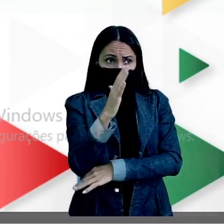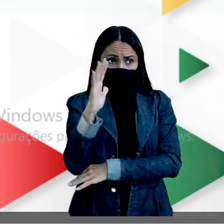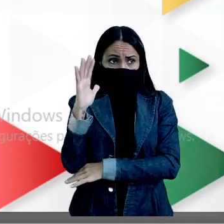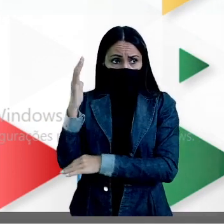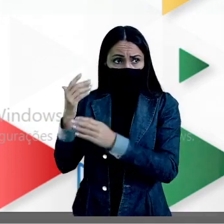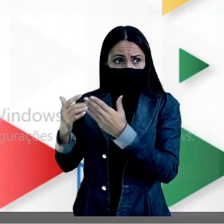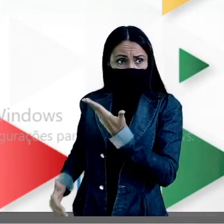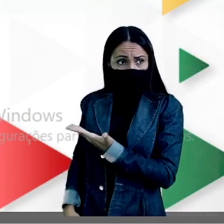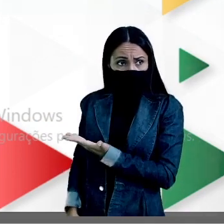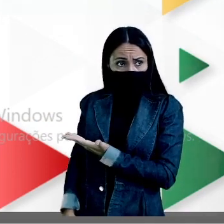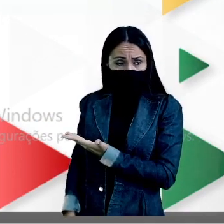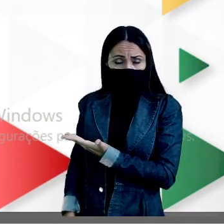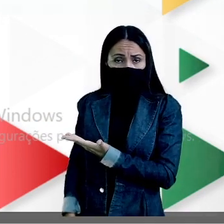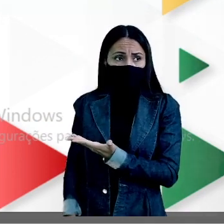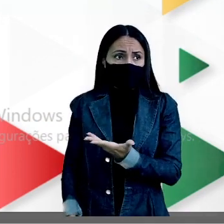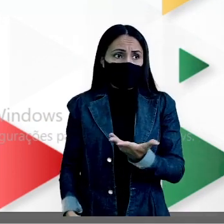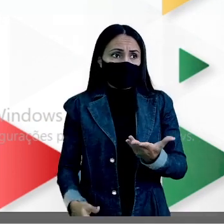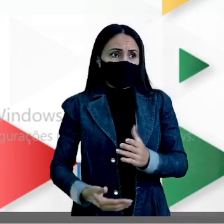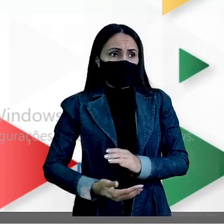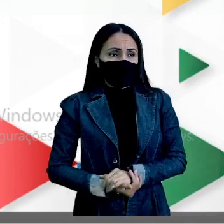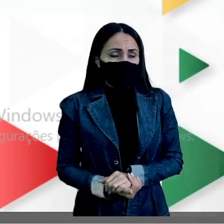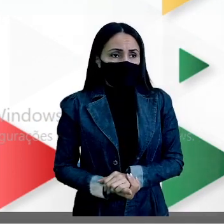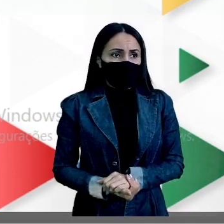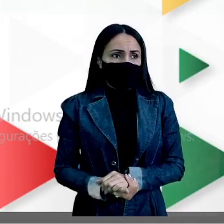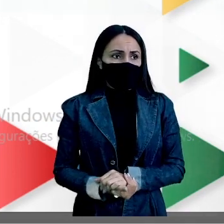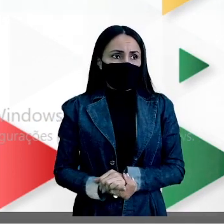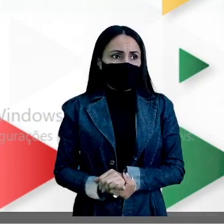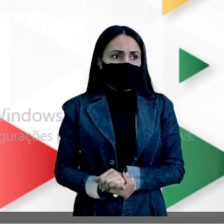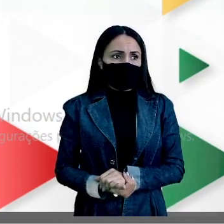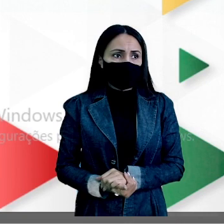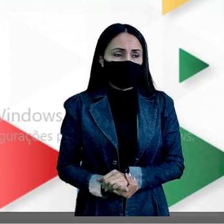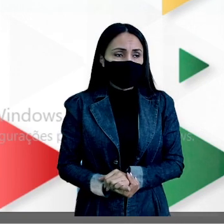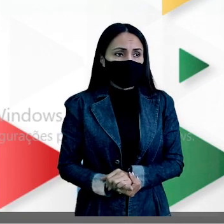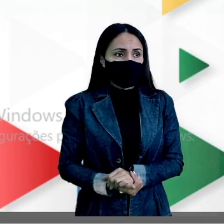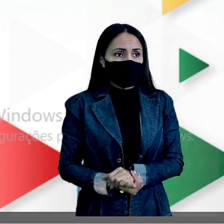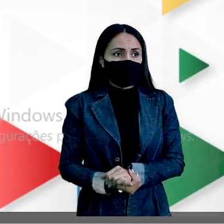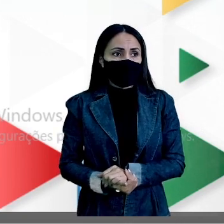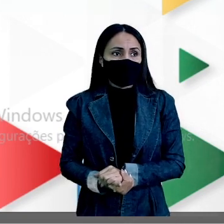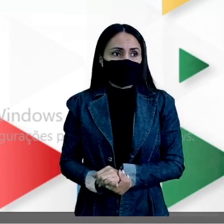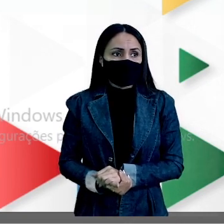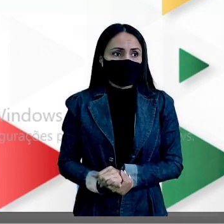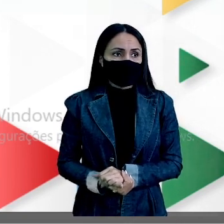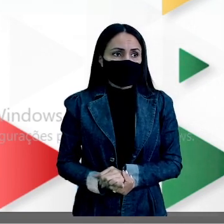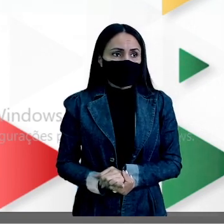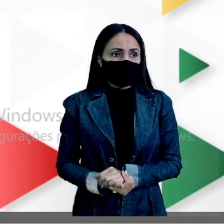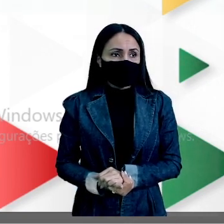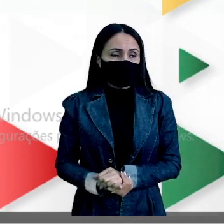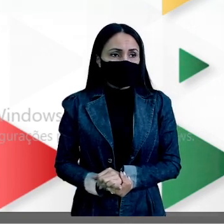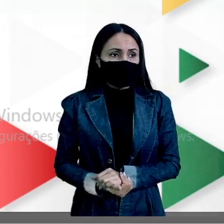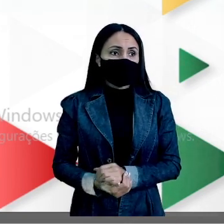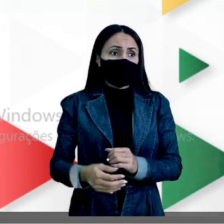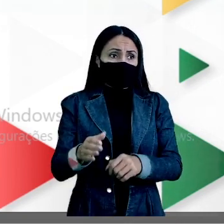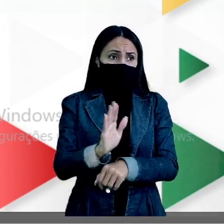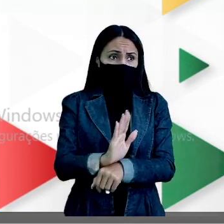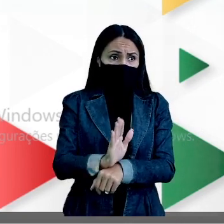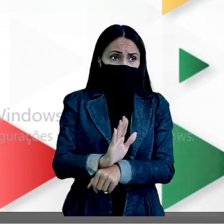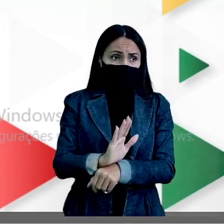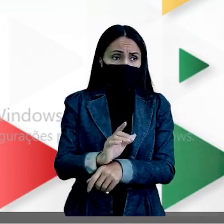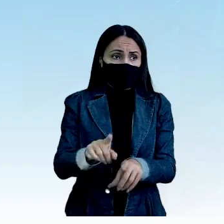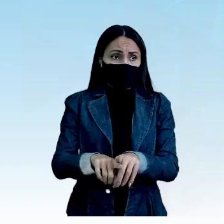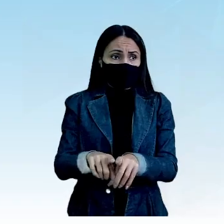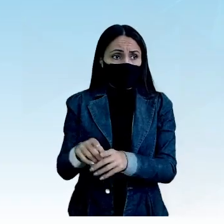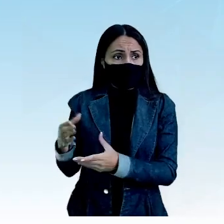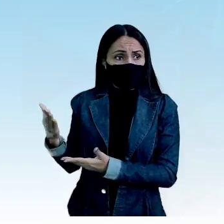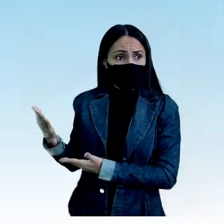ali a Greta. E o personagem, né, que está ali, se eu não me engano, é o Coringa, né? Aí você vê justamente essa questão. Olinda,